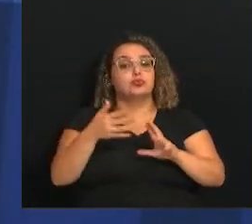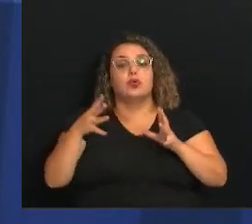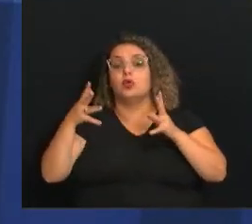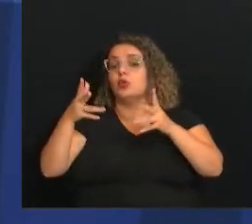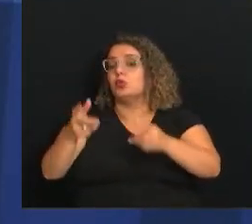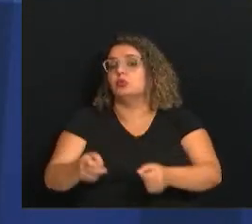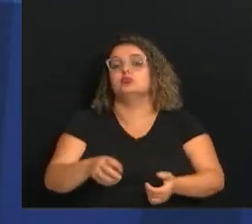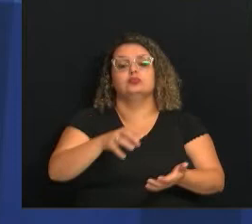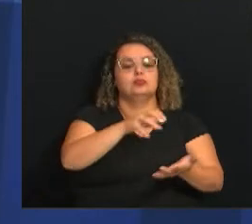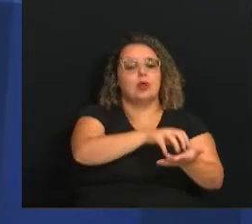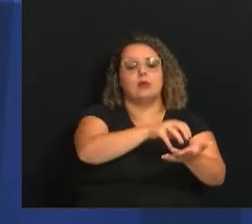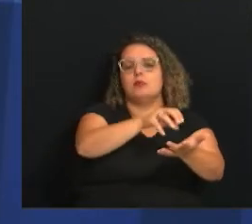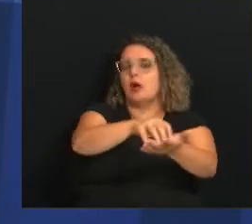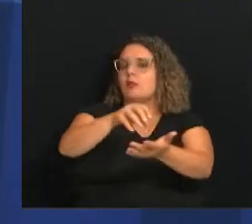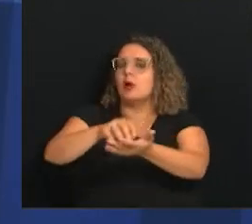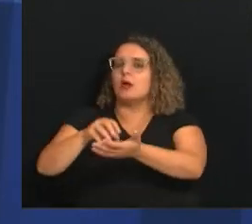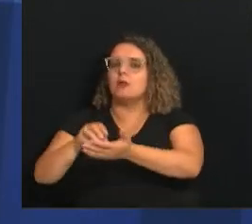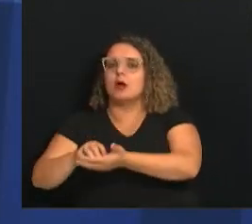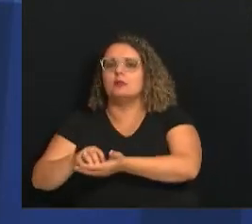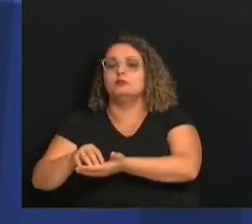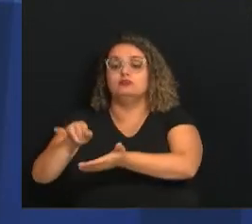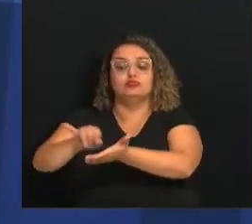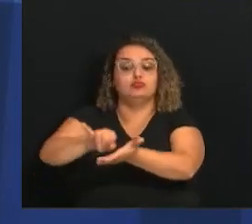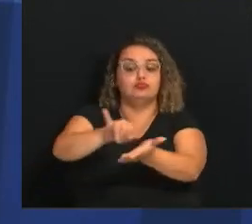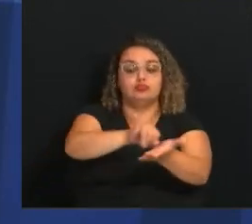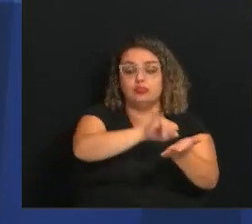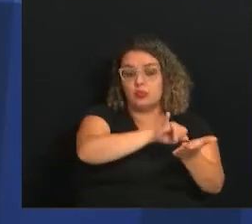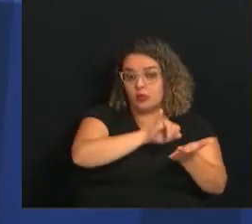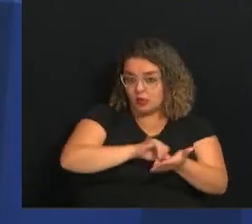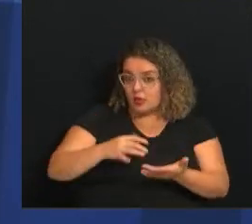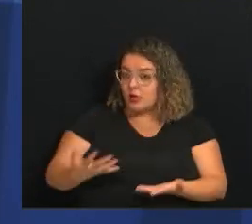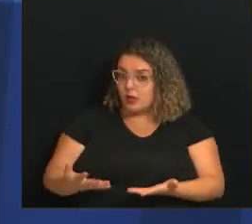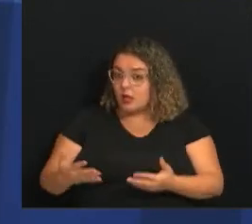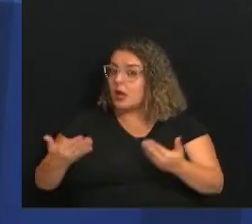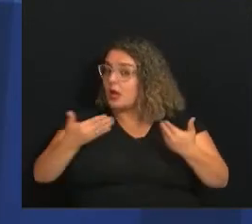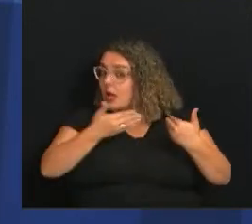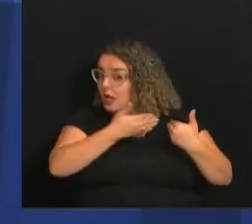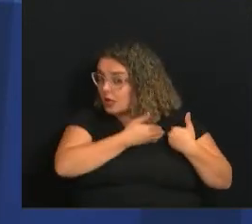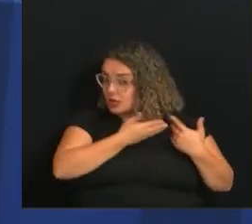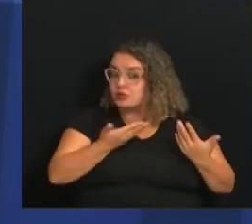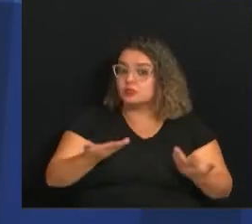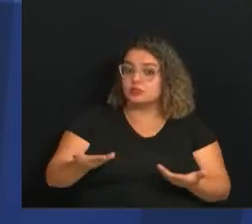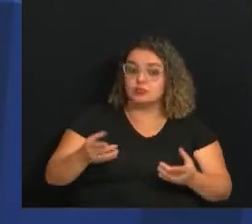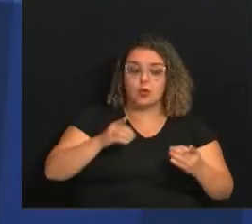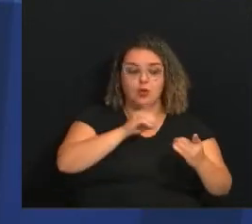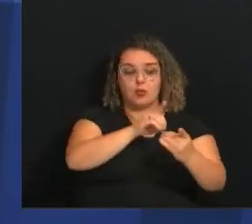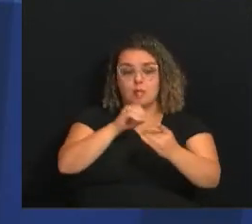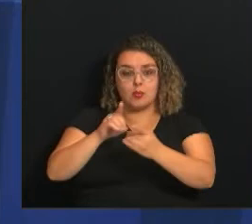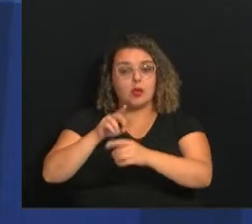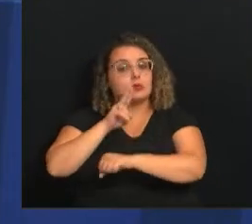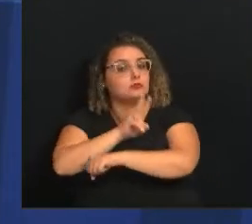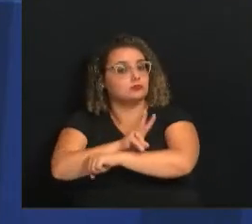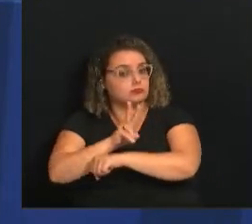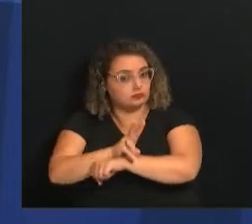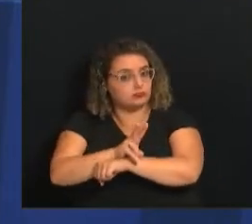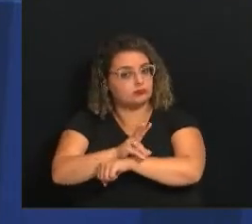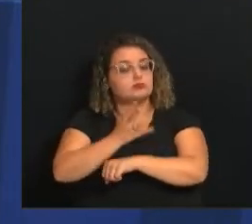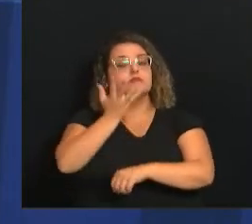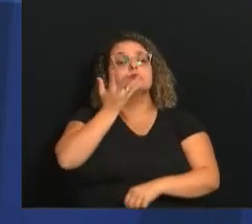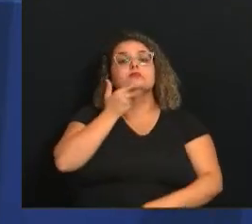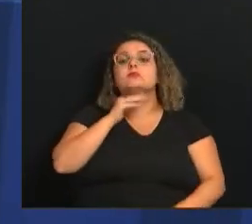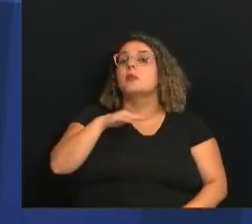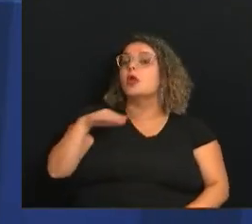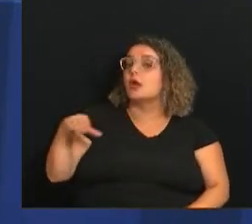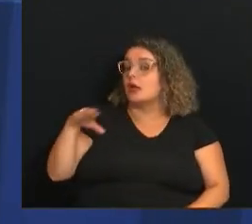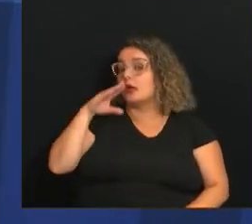os órgãos e setores responsáveis pela rede de atendimento e proteção à criança e o adolescente